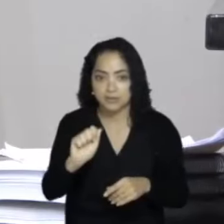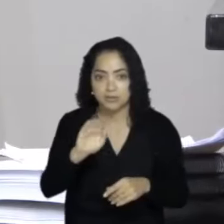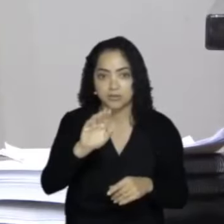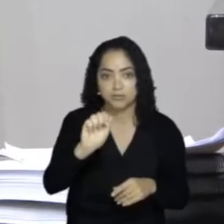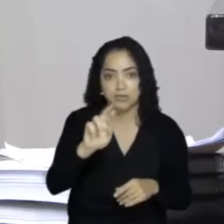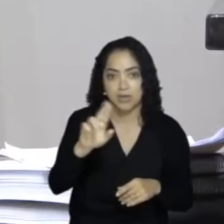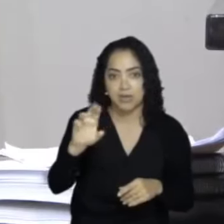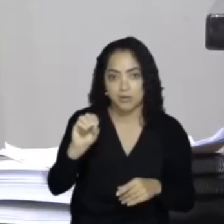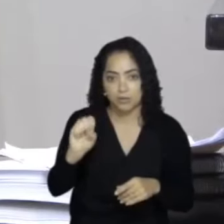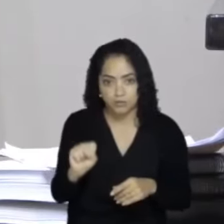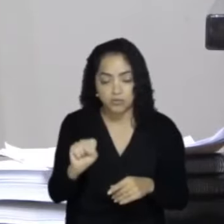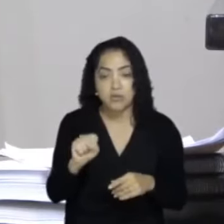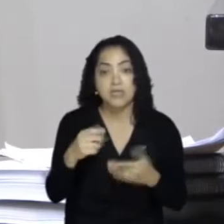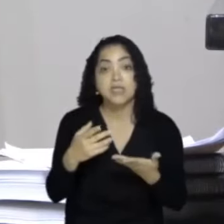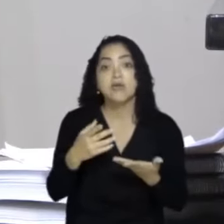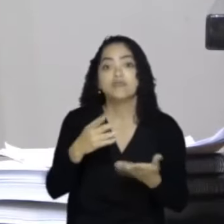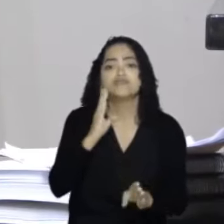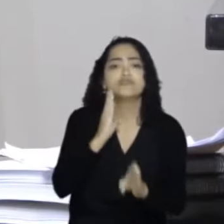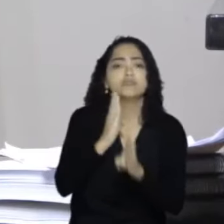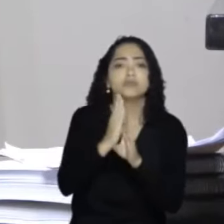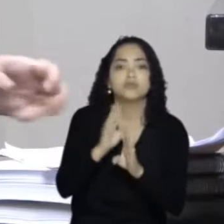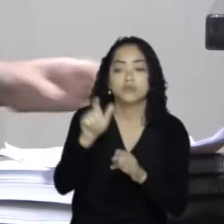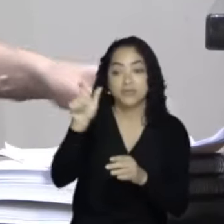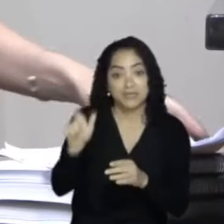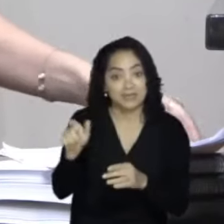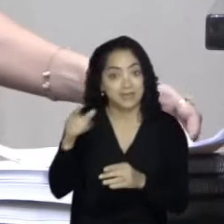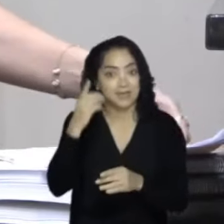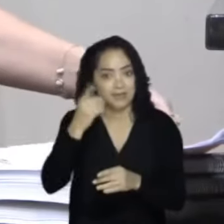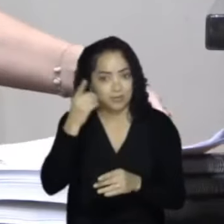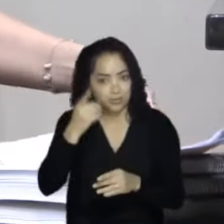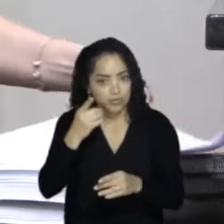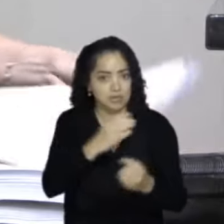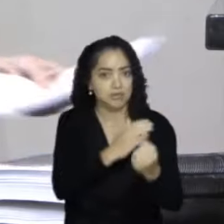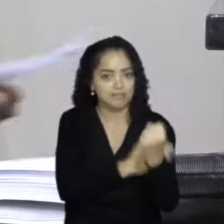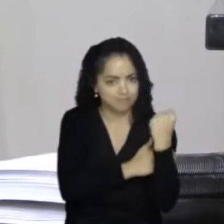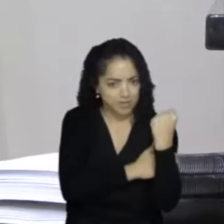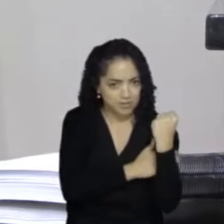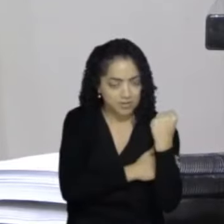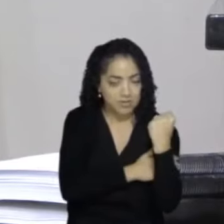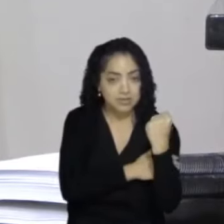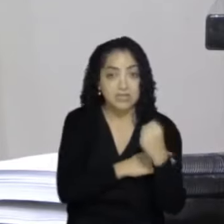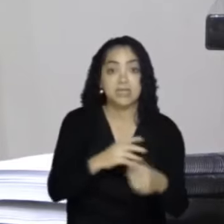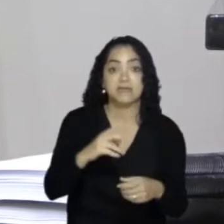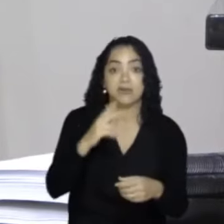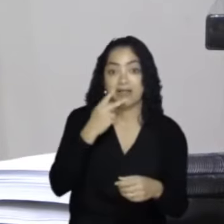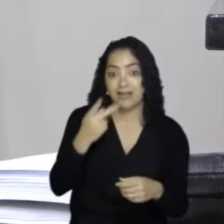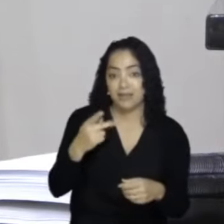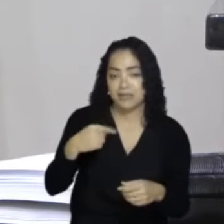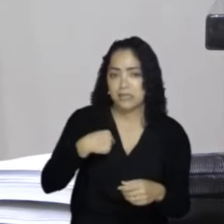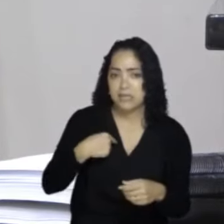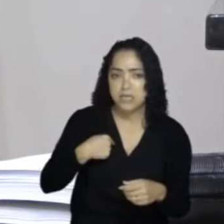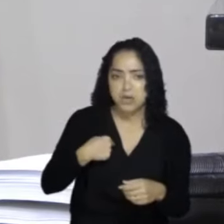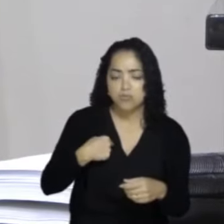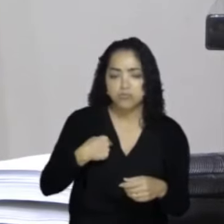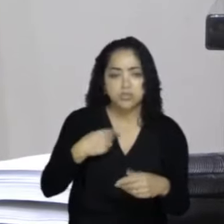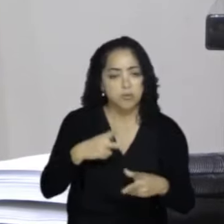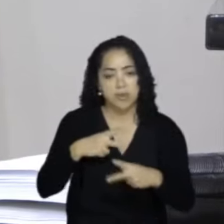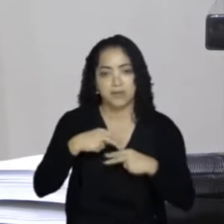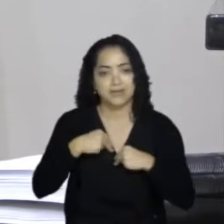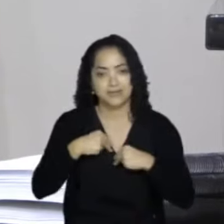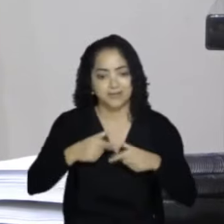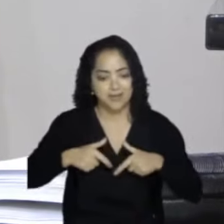eu descobri foi que a deputada feminista que usou essa tribuna para dizer que eu não merecia a medalha Antonieta de Barros, mentiu inúmeras